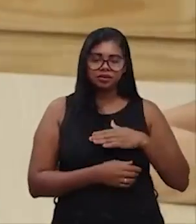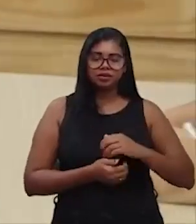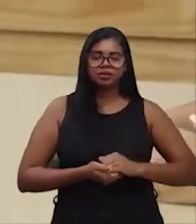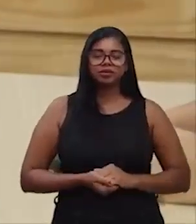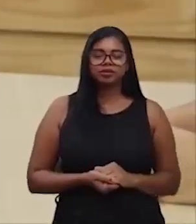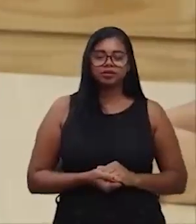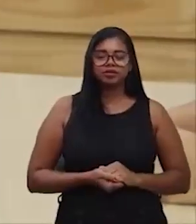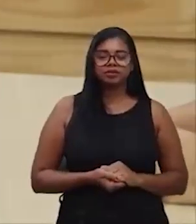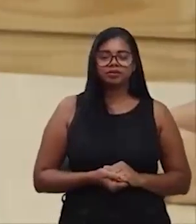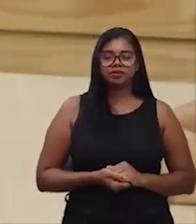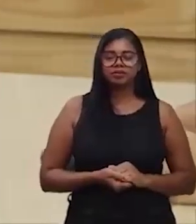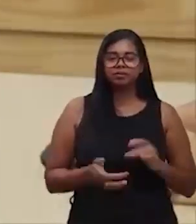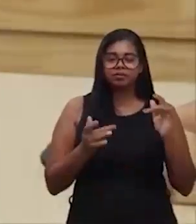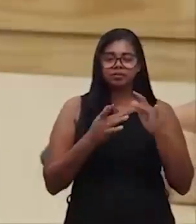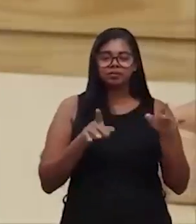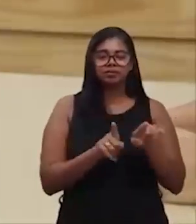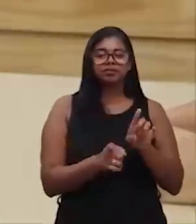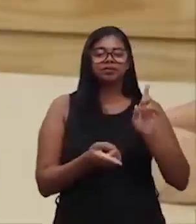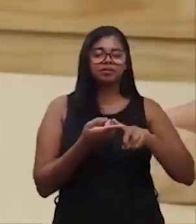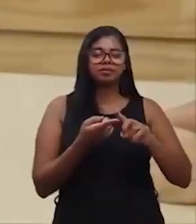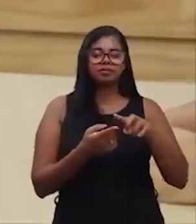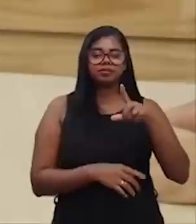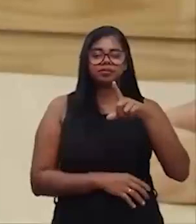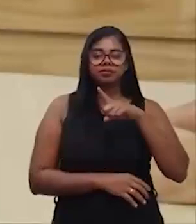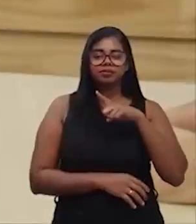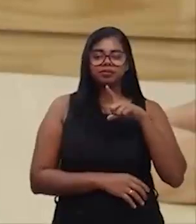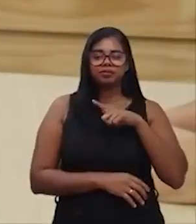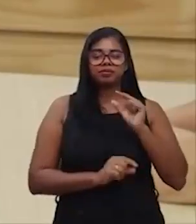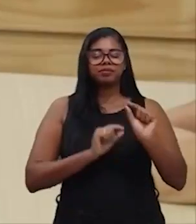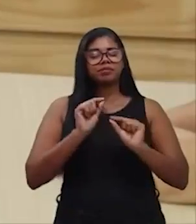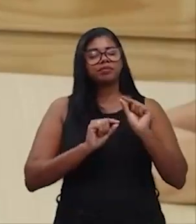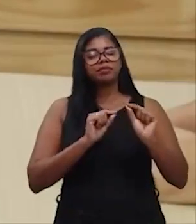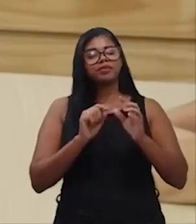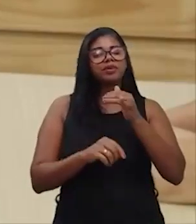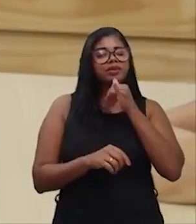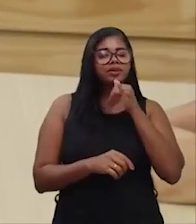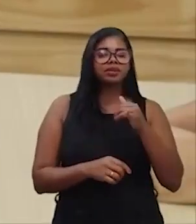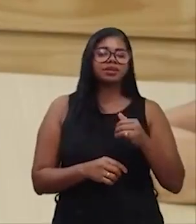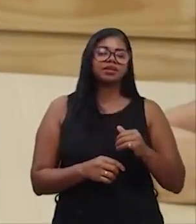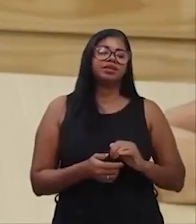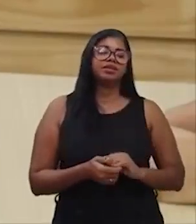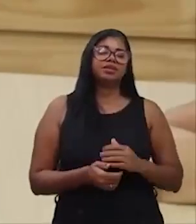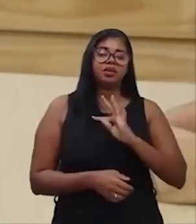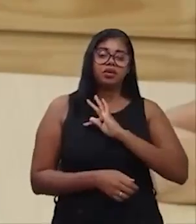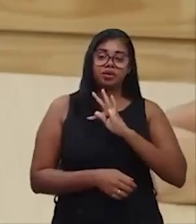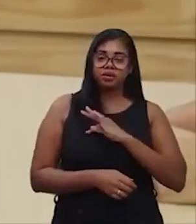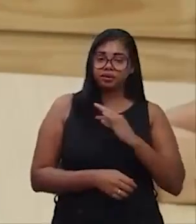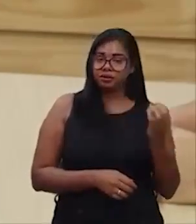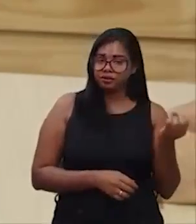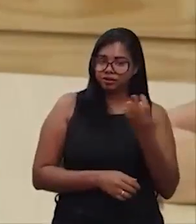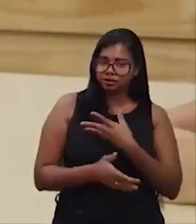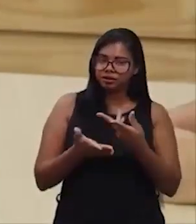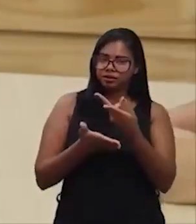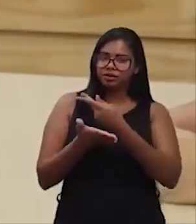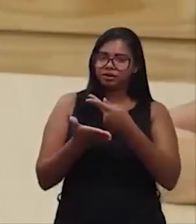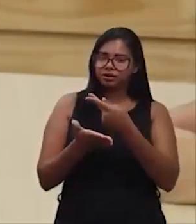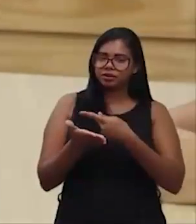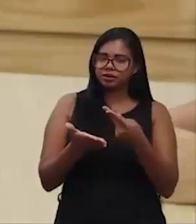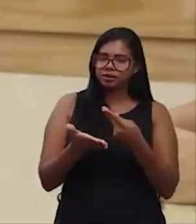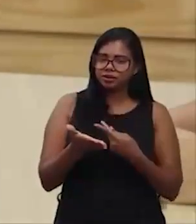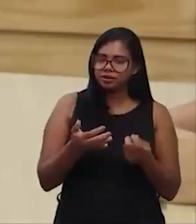fazer. Outro toque, esse já adulto que eu tenho, é que quando eu aprendo uma técnica nova, né, de desenhar,